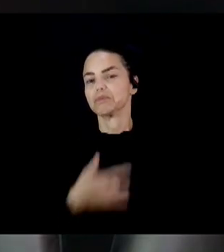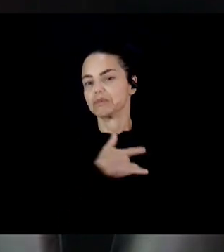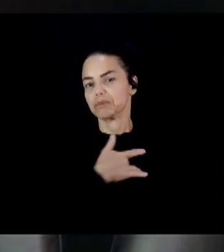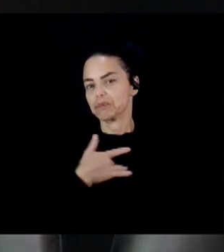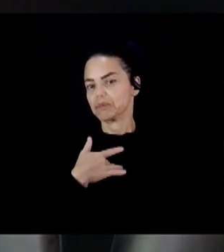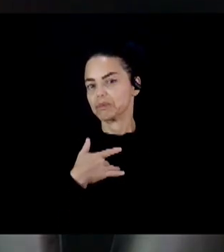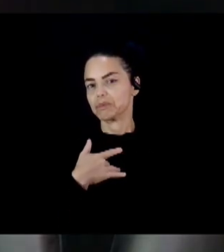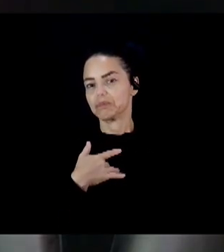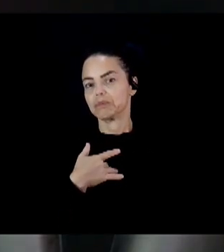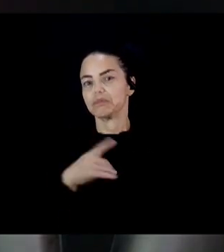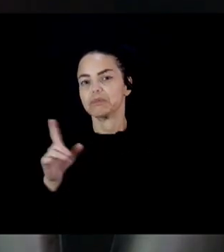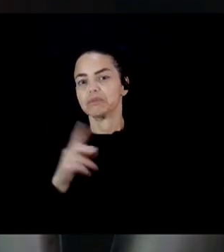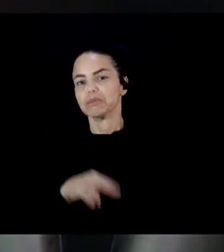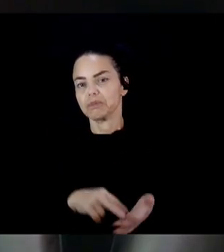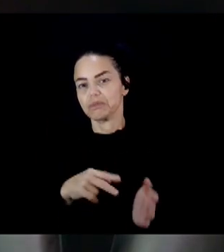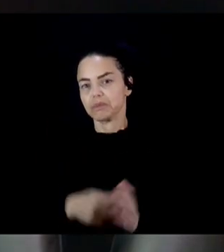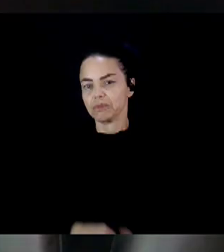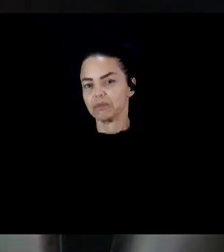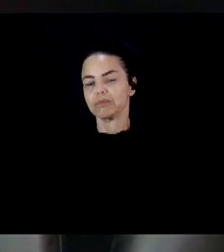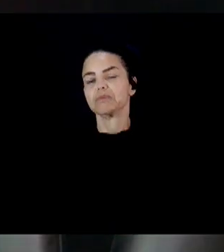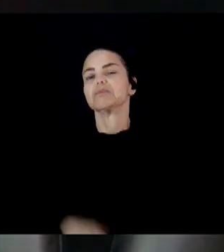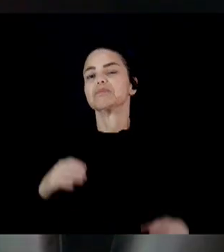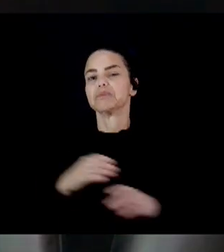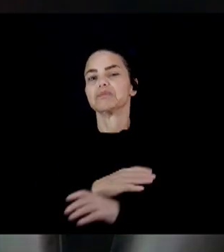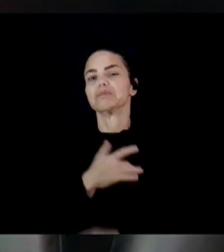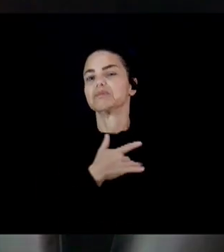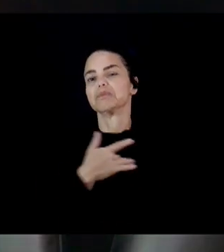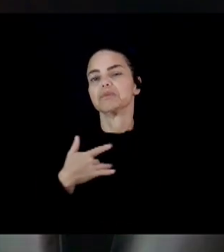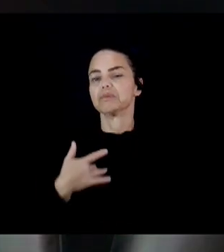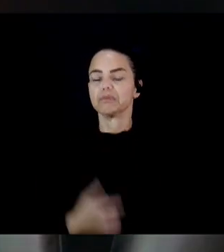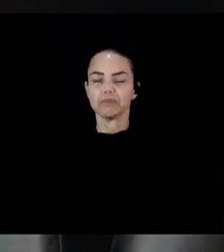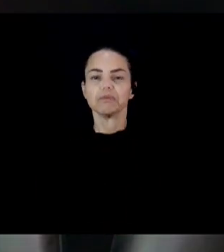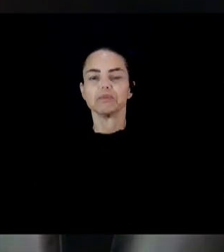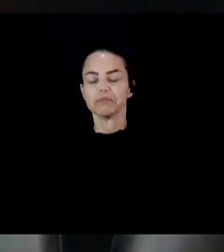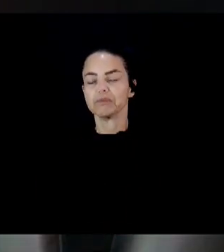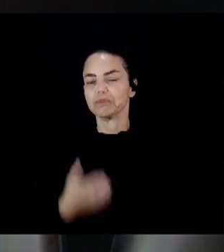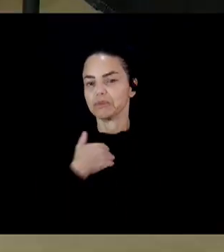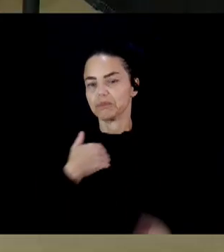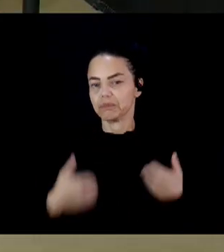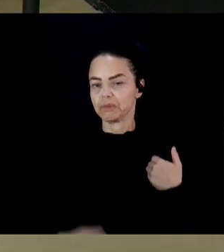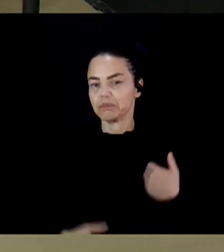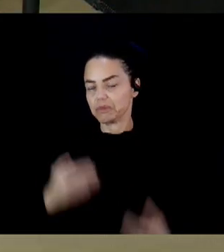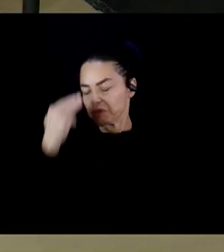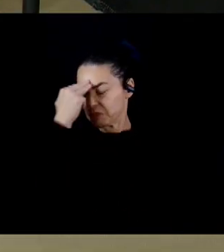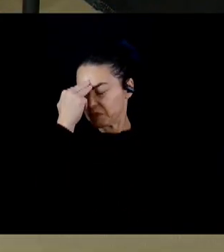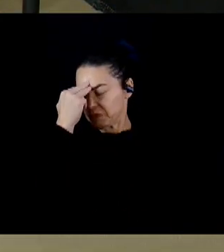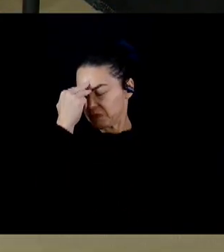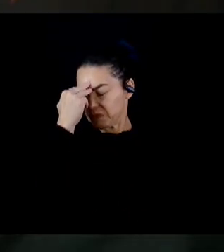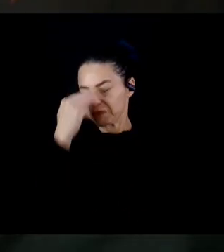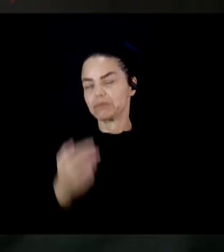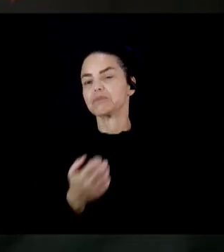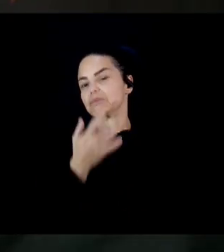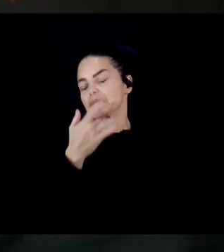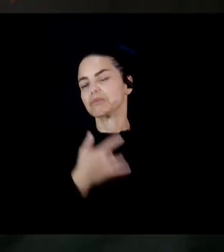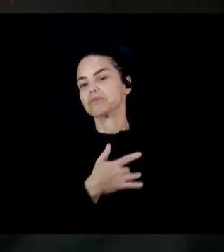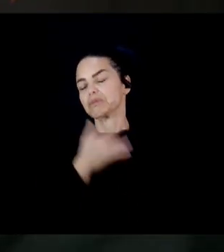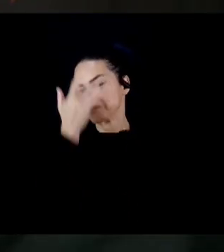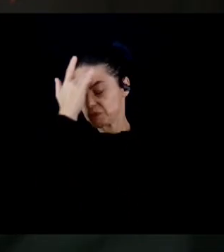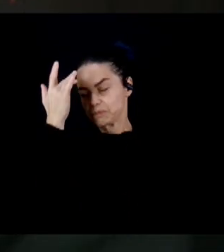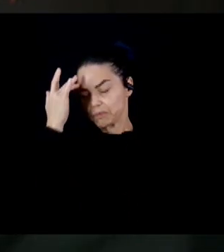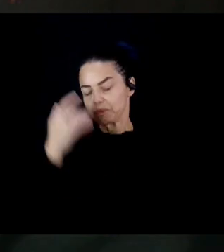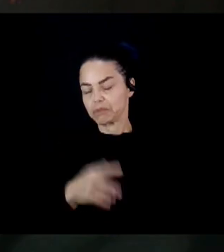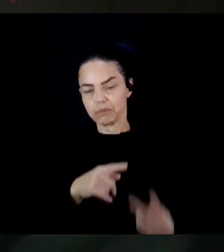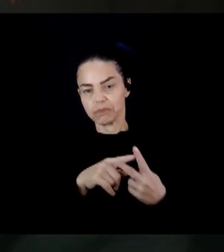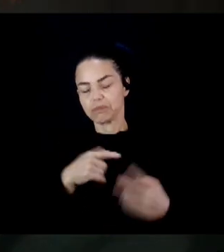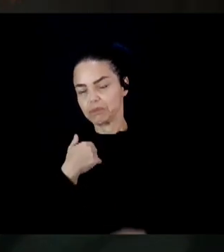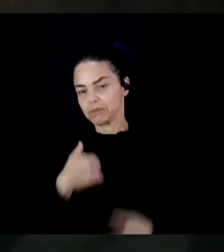não é estar completamente saudável, tem que ser corpo e mente. Exatamente, até porque, né, os dois se